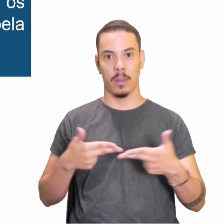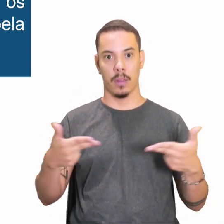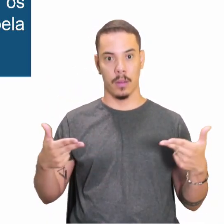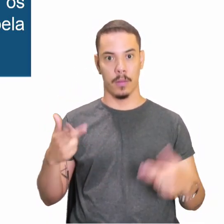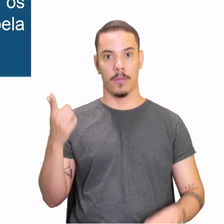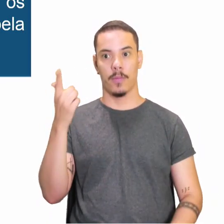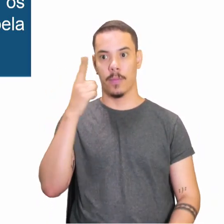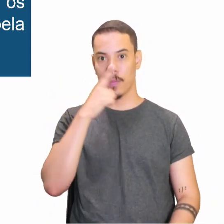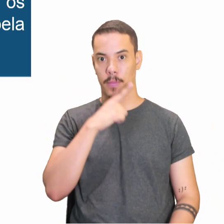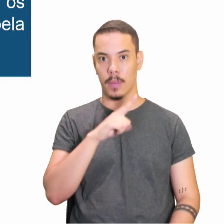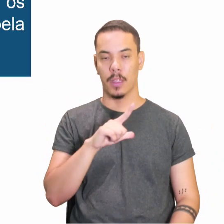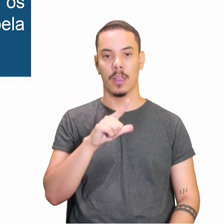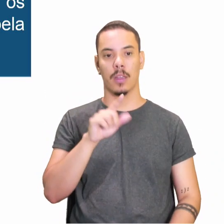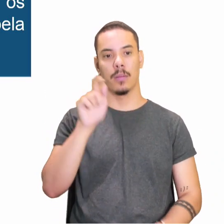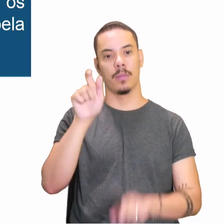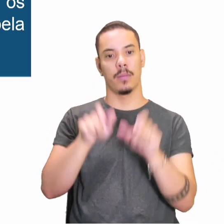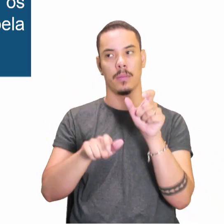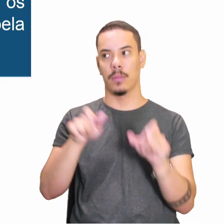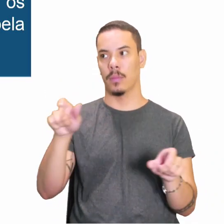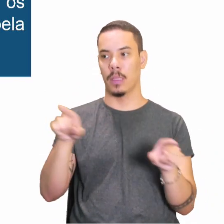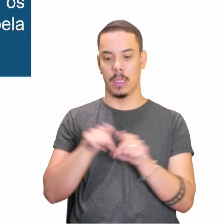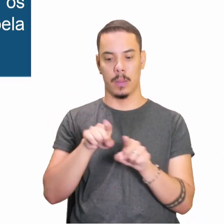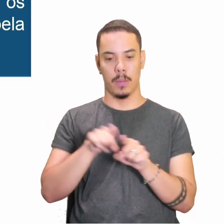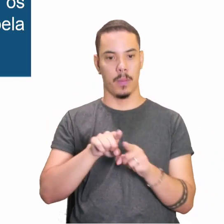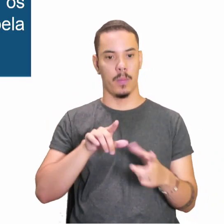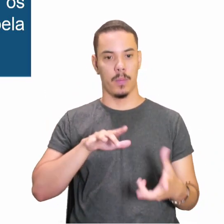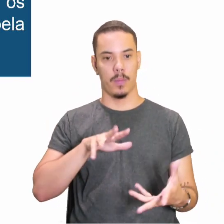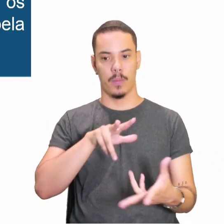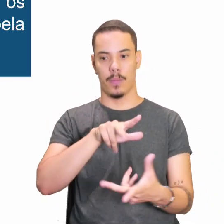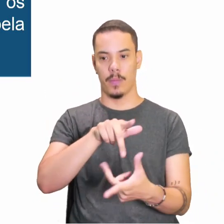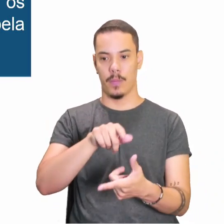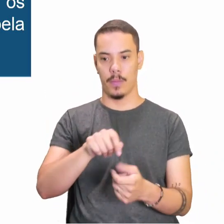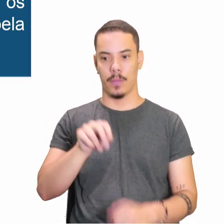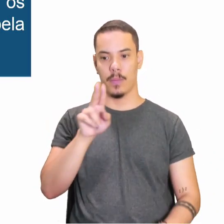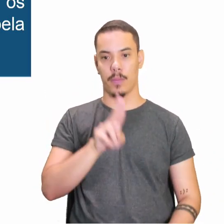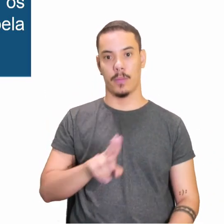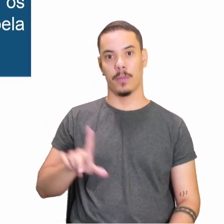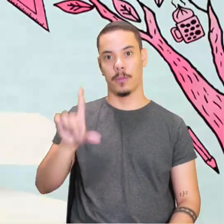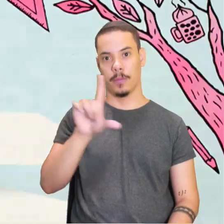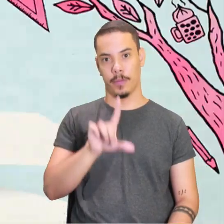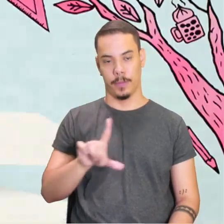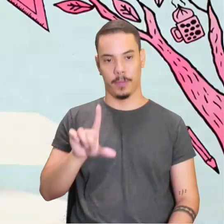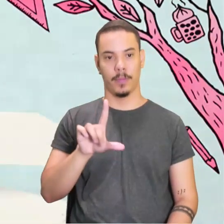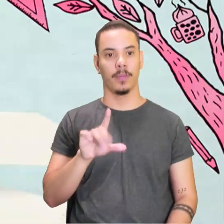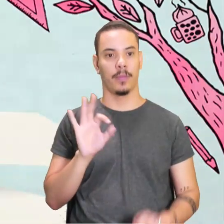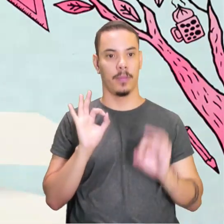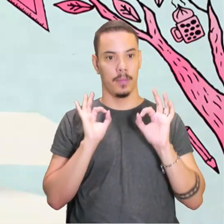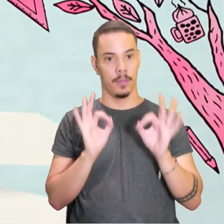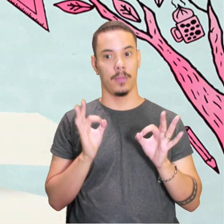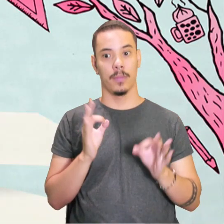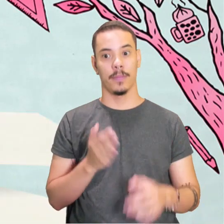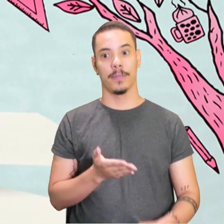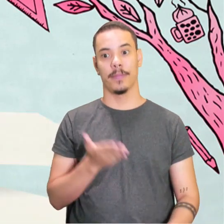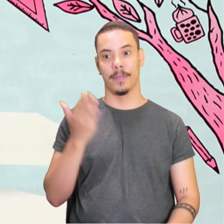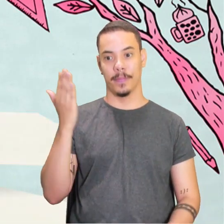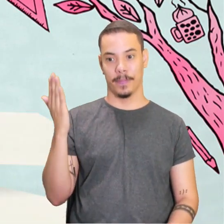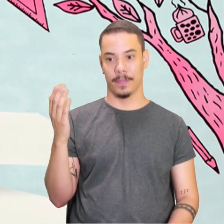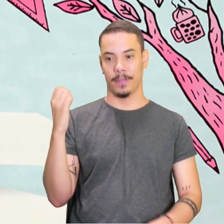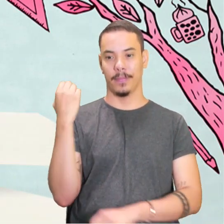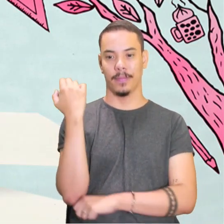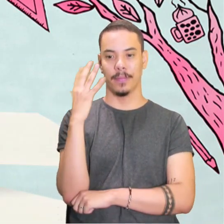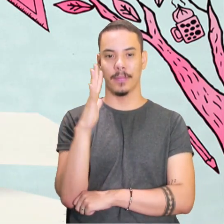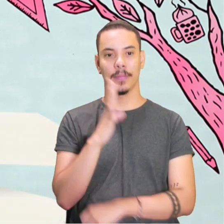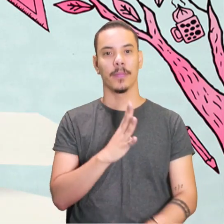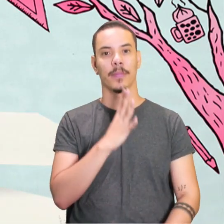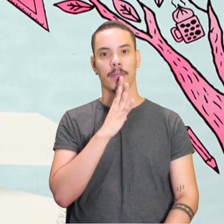apreensão do indivíduo e do mundo pela literatura. Beleza! E assim vamos chamando a árvore do